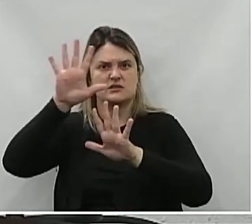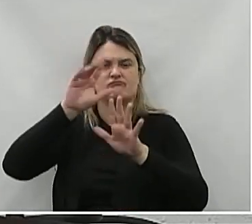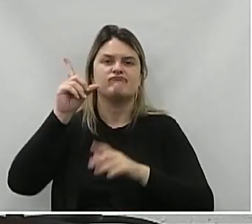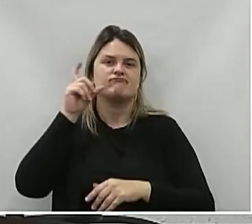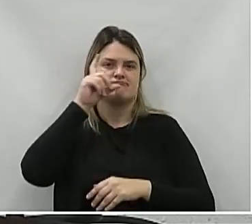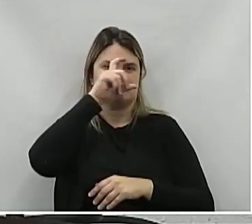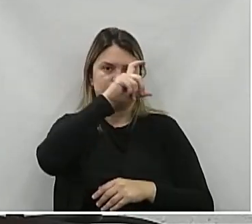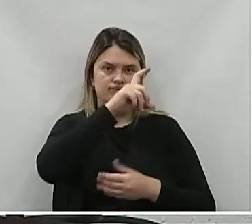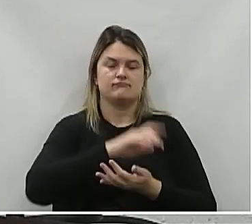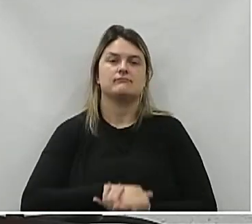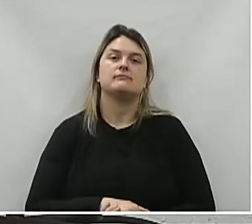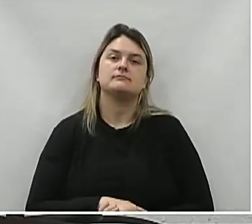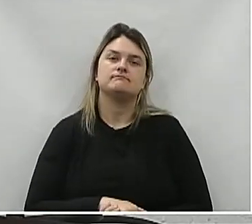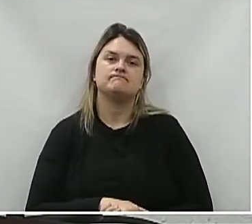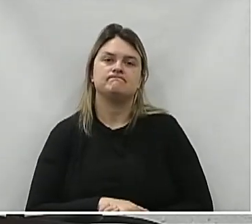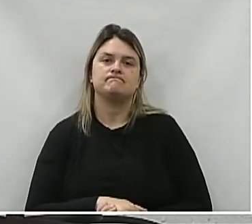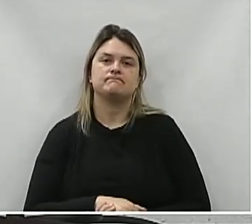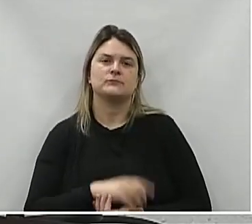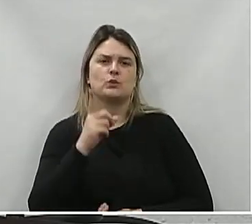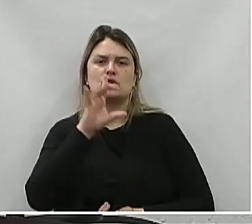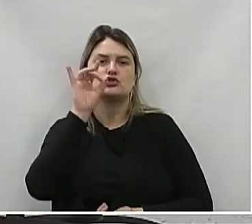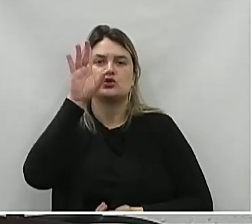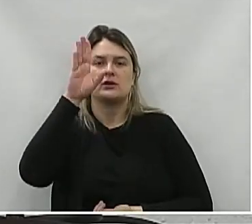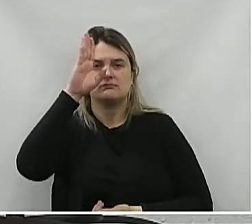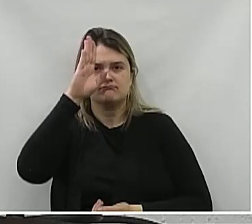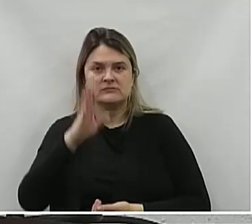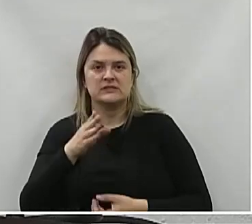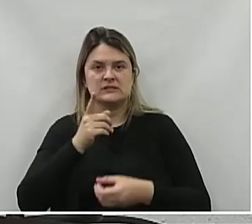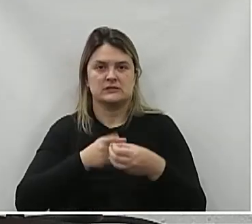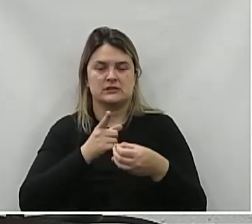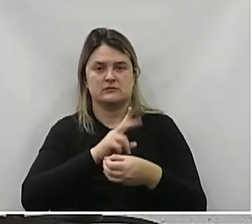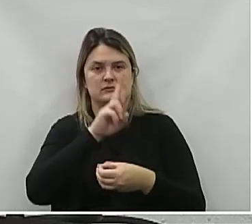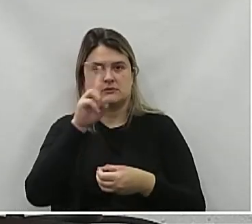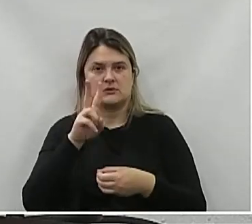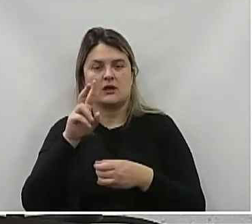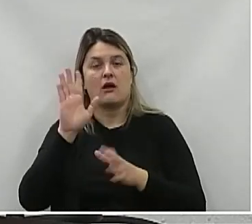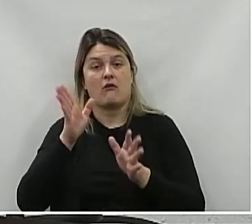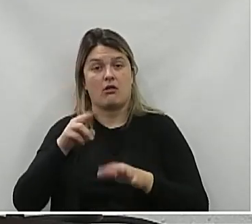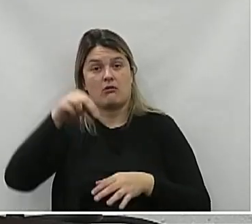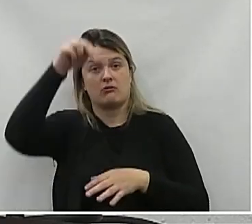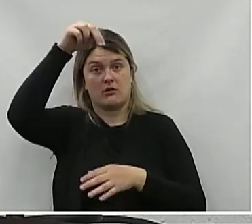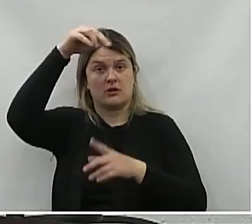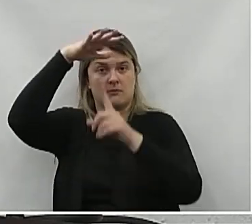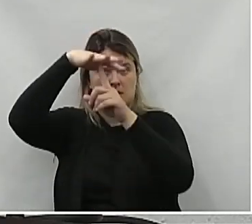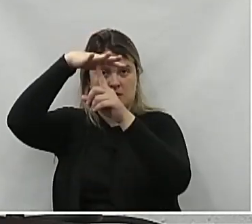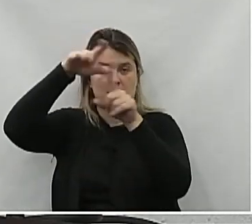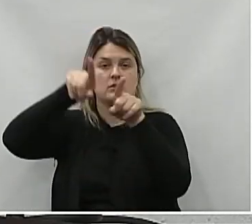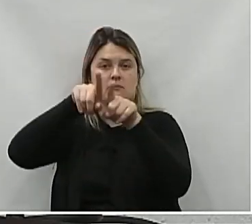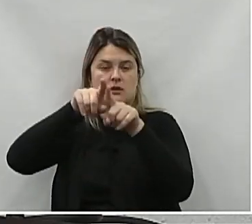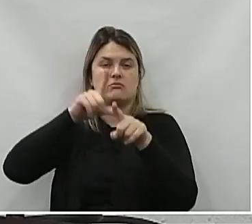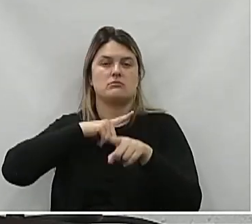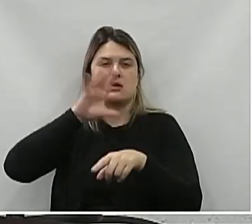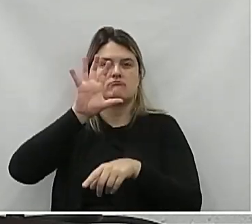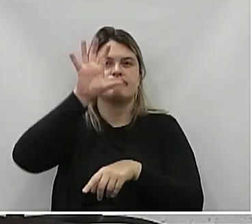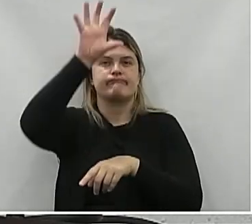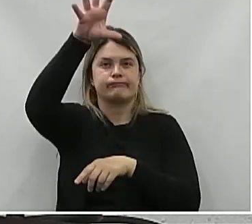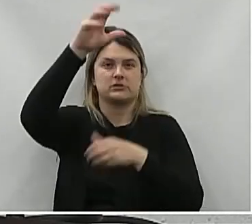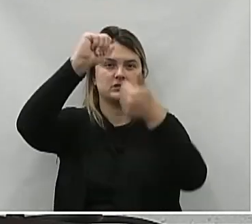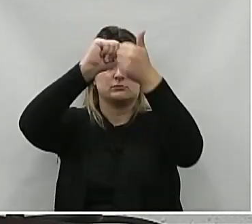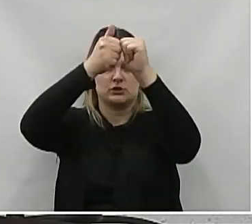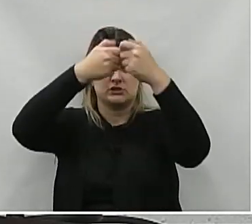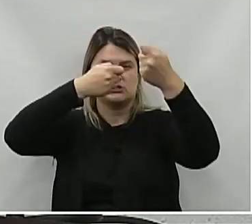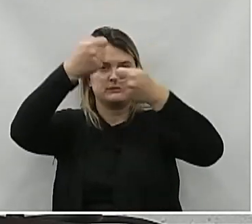muito difícil, né? Então, não só apenas de União da Vitória, mas no norte do Paraná, mais uma regional